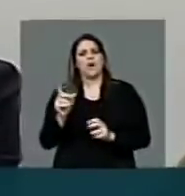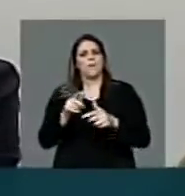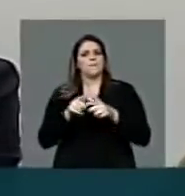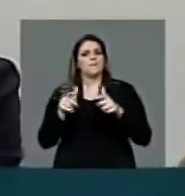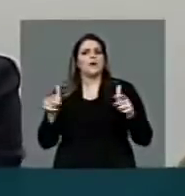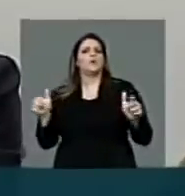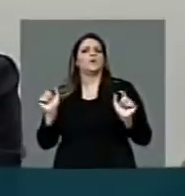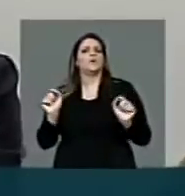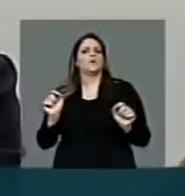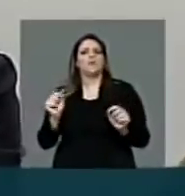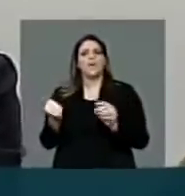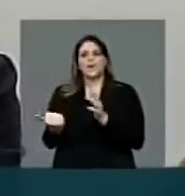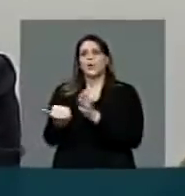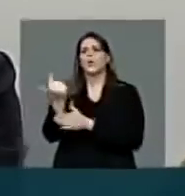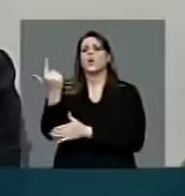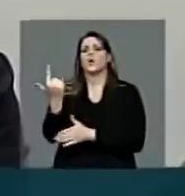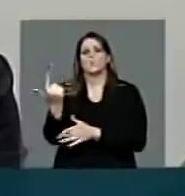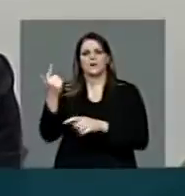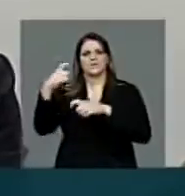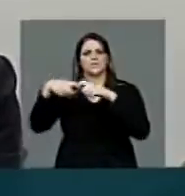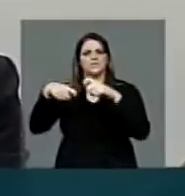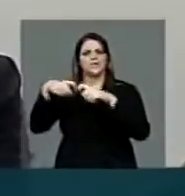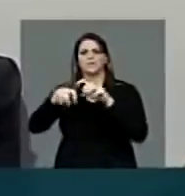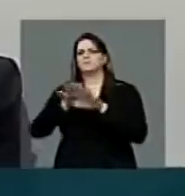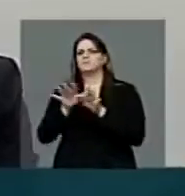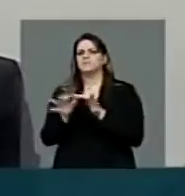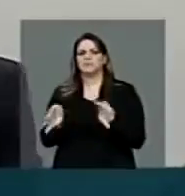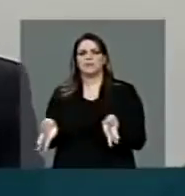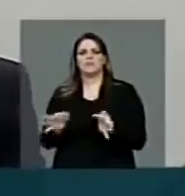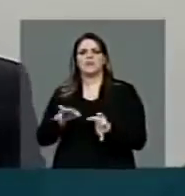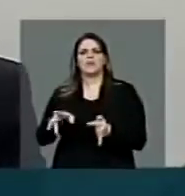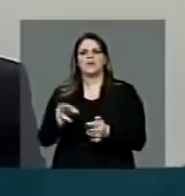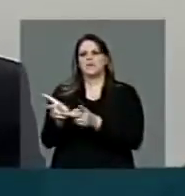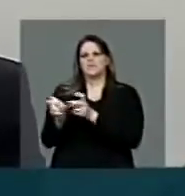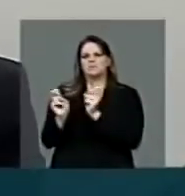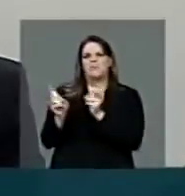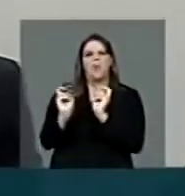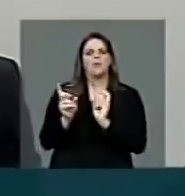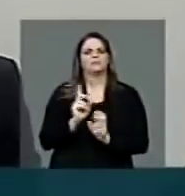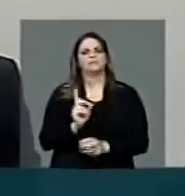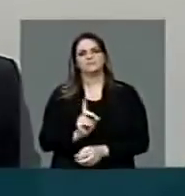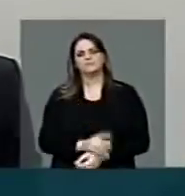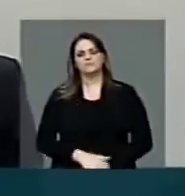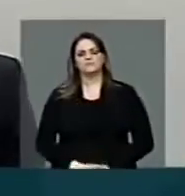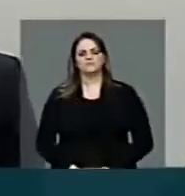uma fantasia, um carinho, um afeto, uma experiência sexual. Não são predadores sexuais.